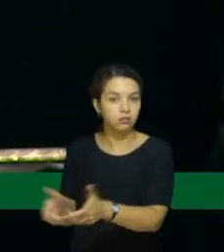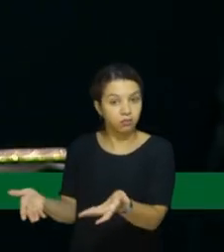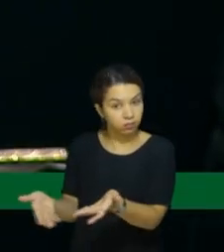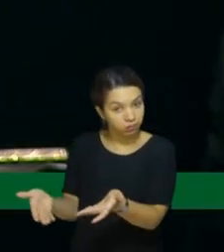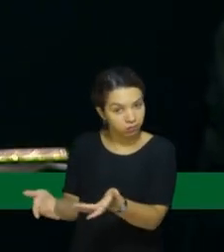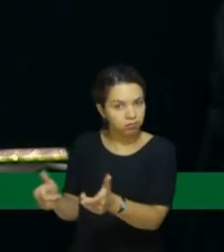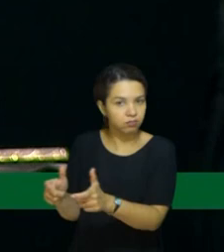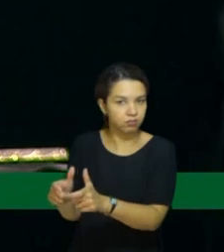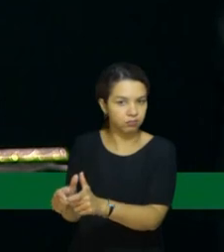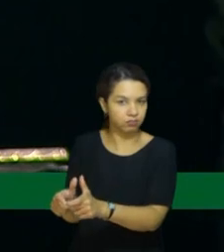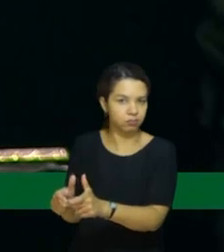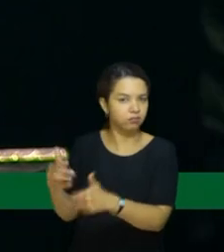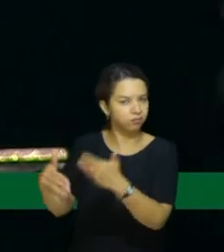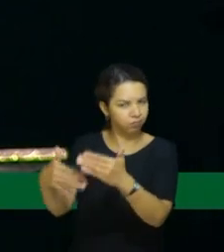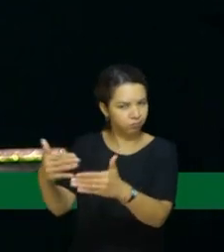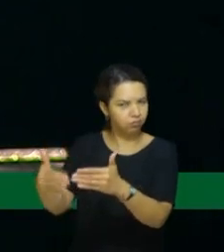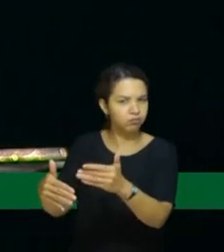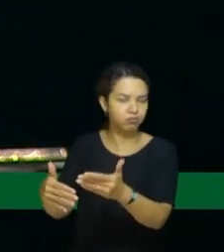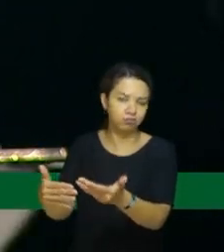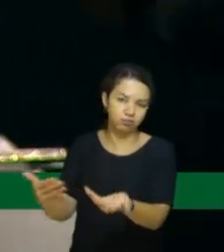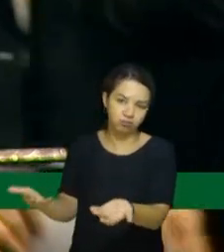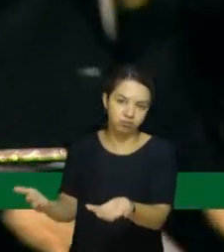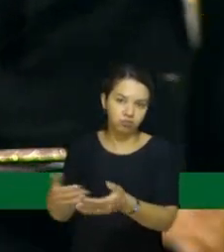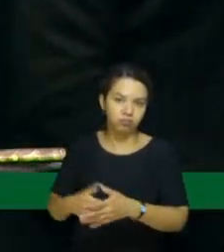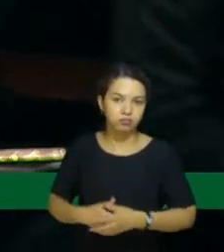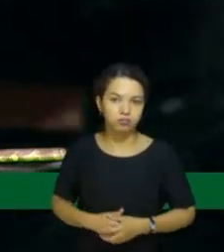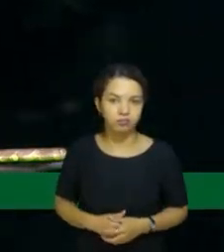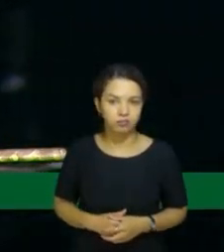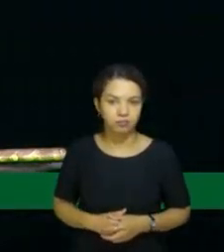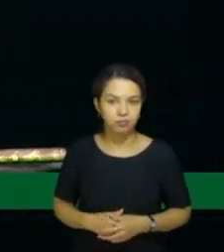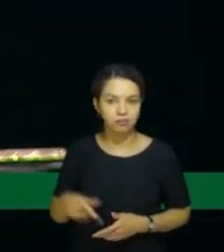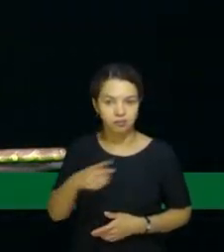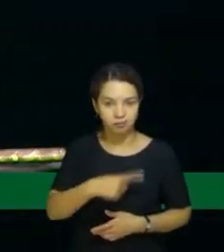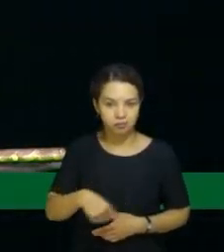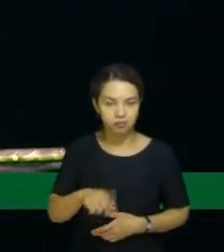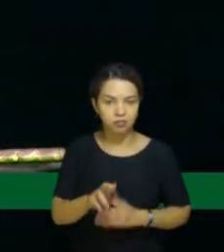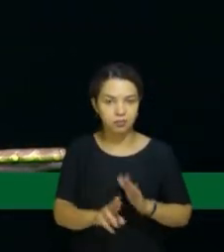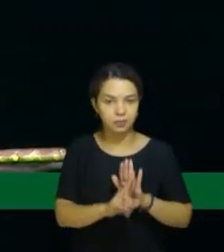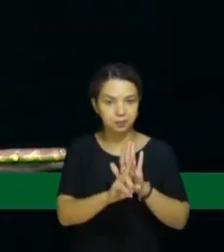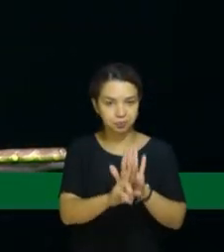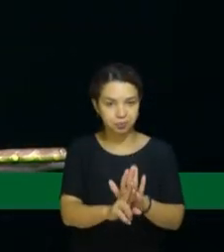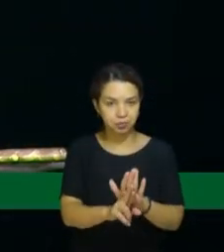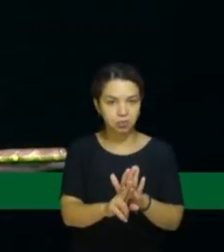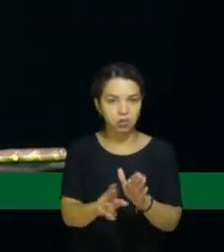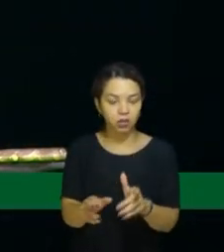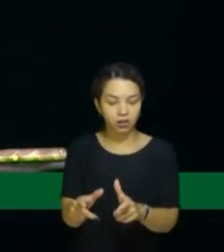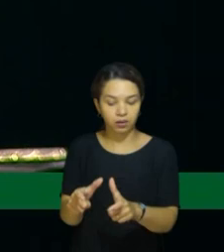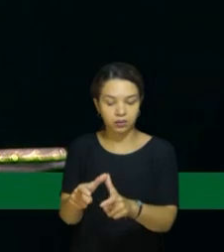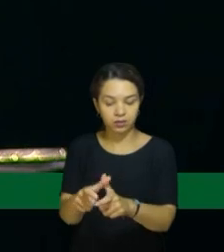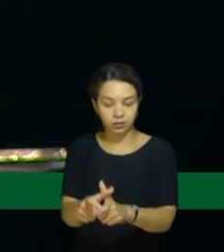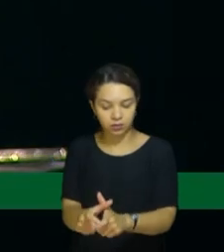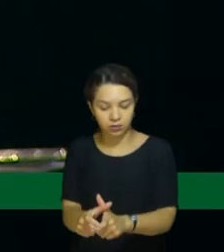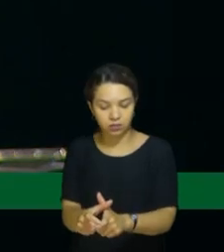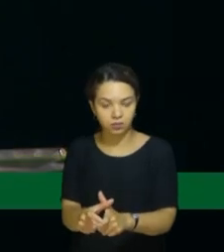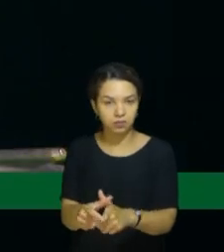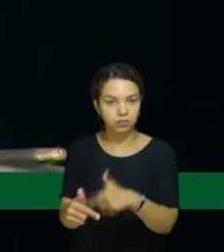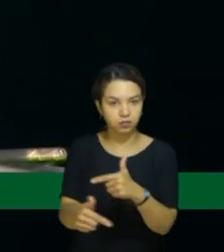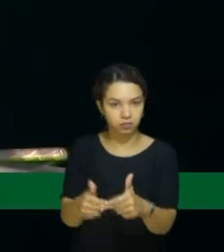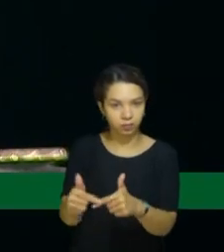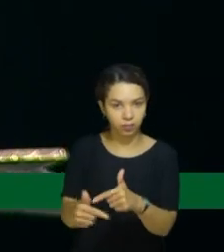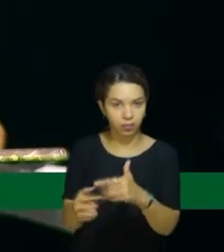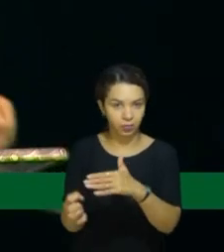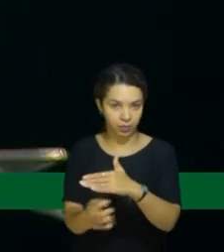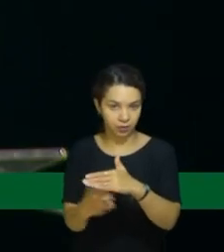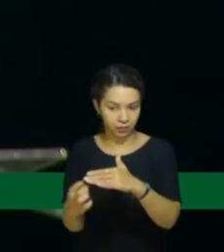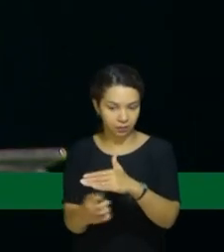maur nadão nós representamos os micro e pequenos negócios nós ajudamos a formar grandes